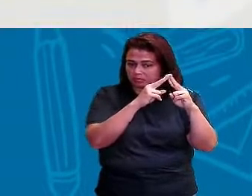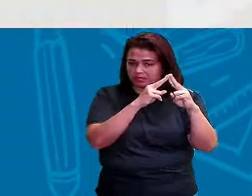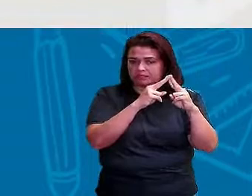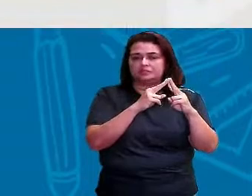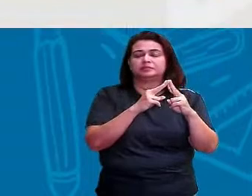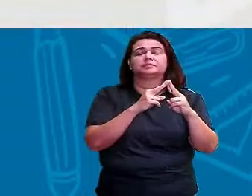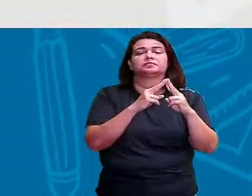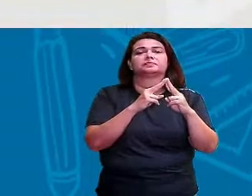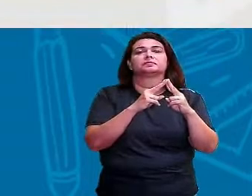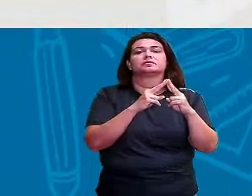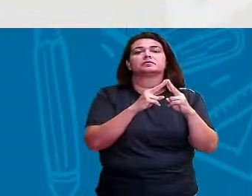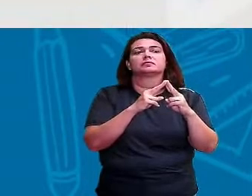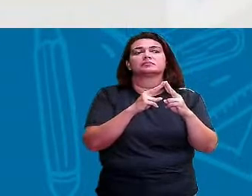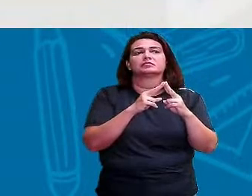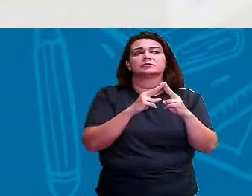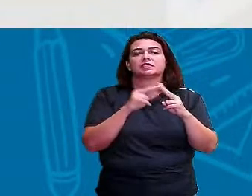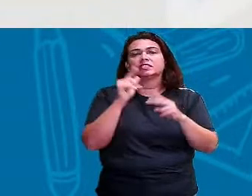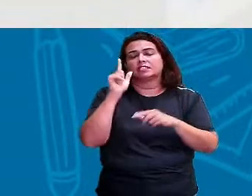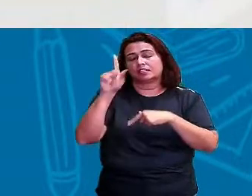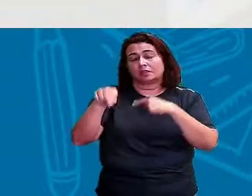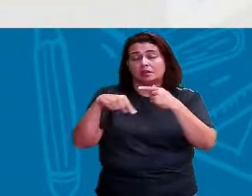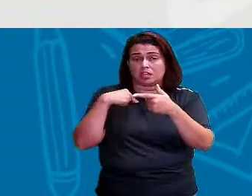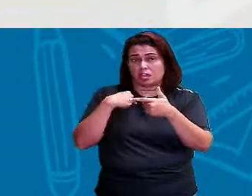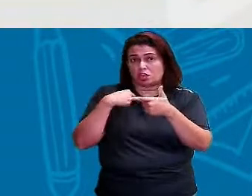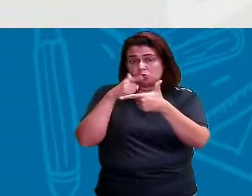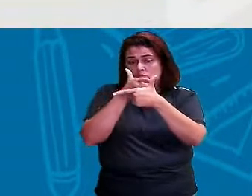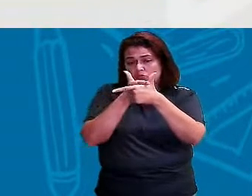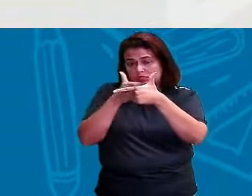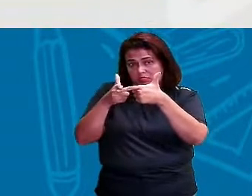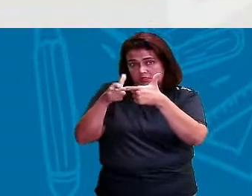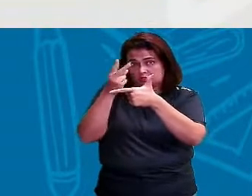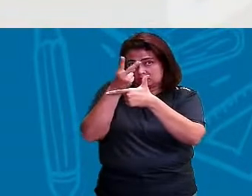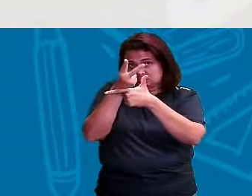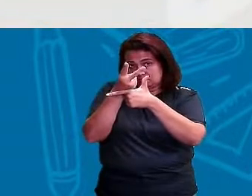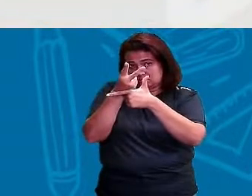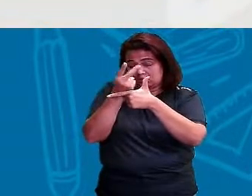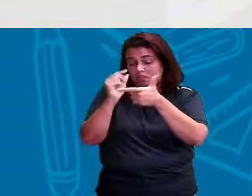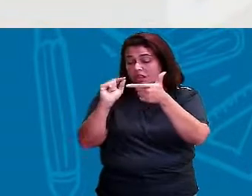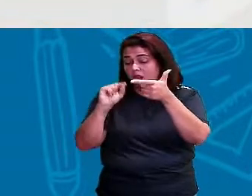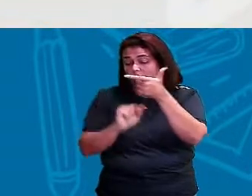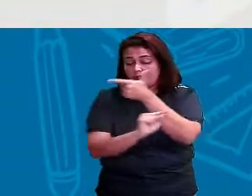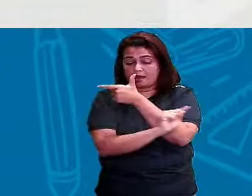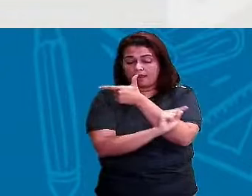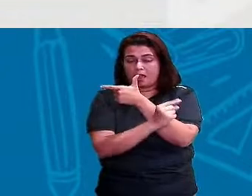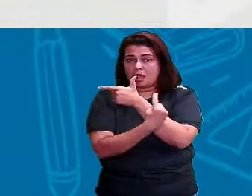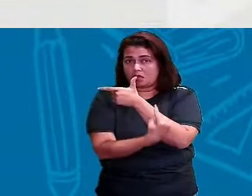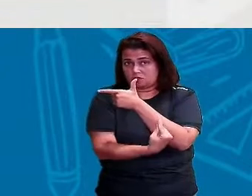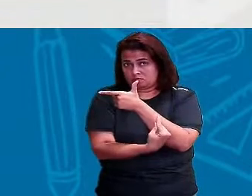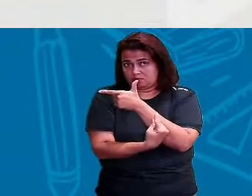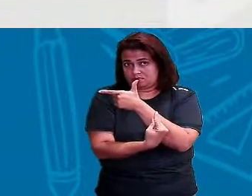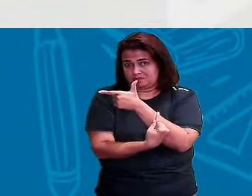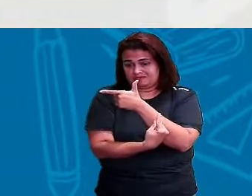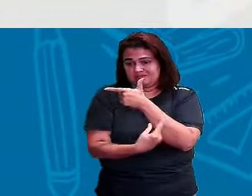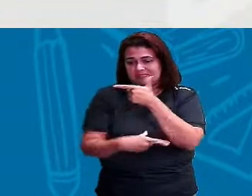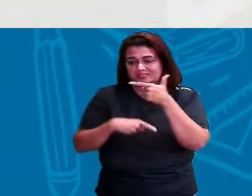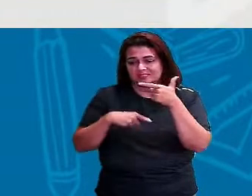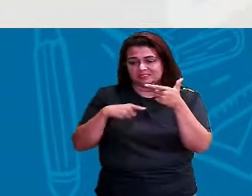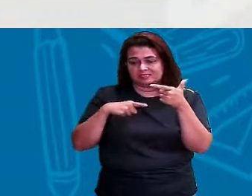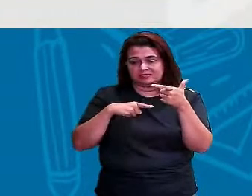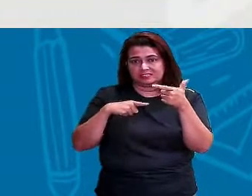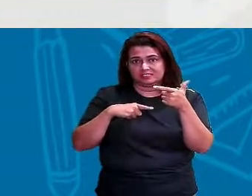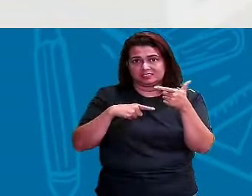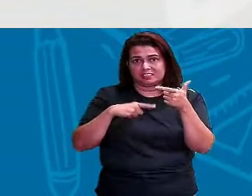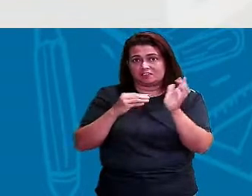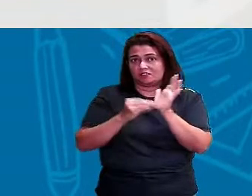E quando eu faço a divisão que resta 1, ou seja, que sobra um número, ou um bichinho, ou